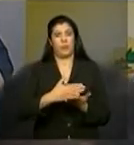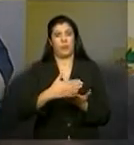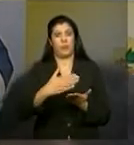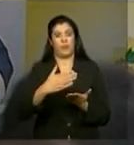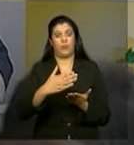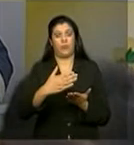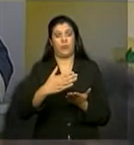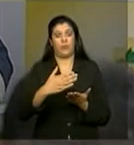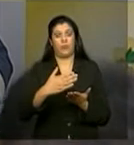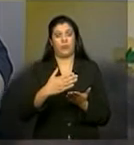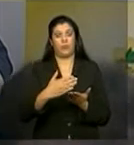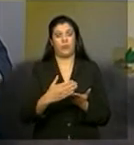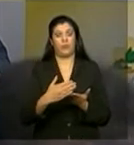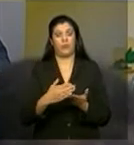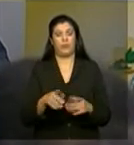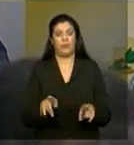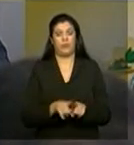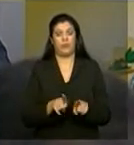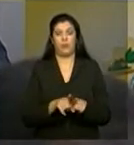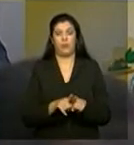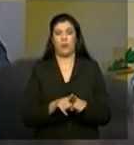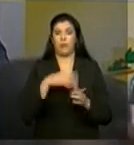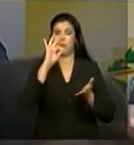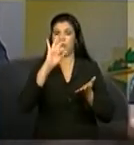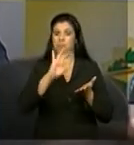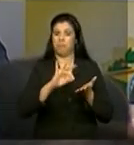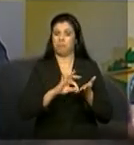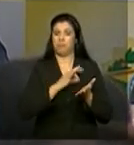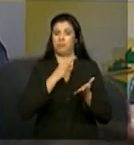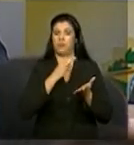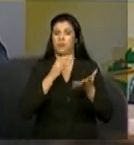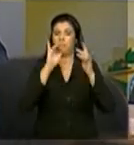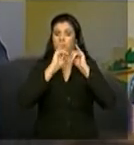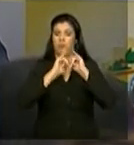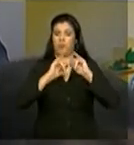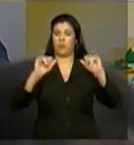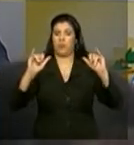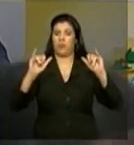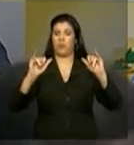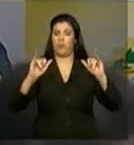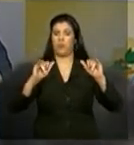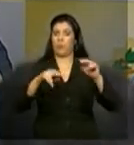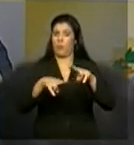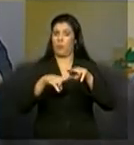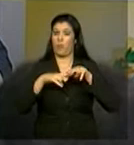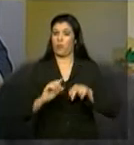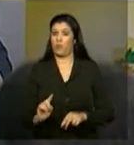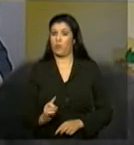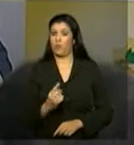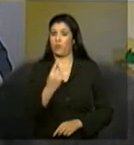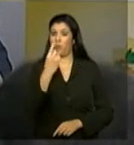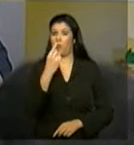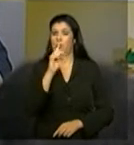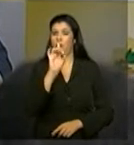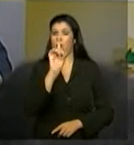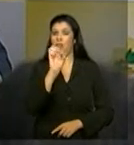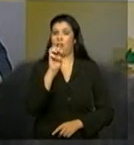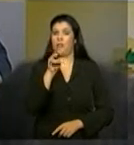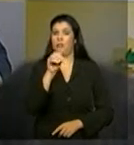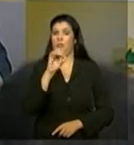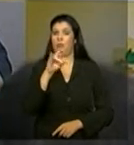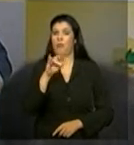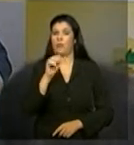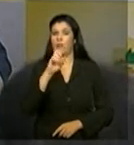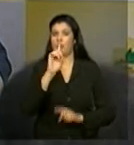deixar aqui registrado que só numa democracia nós poderíamos